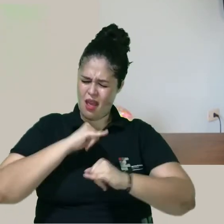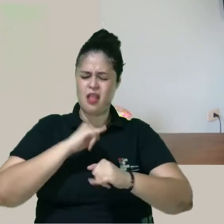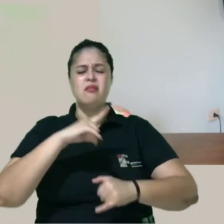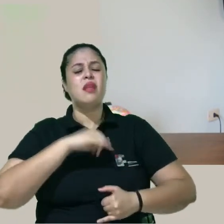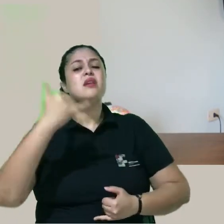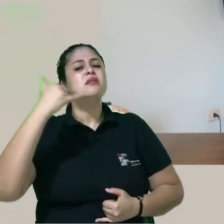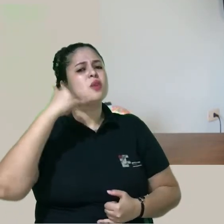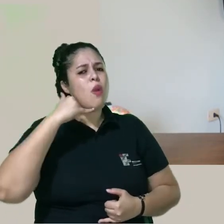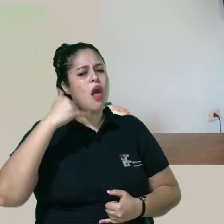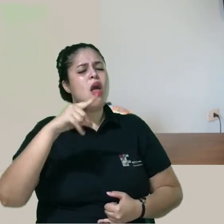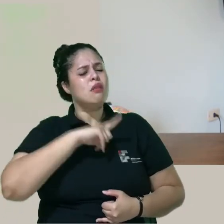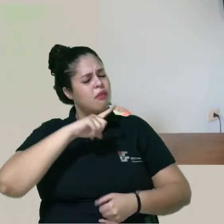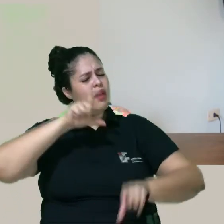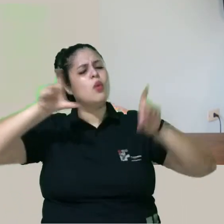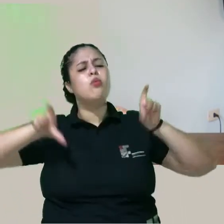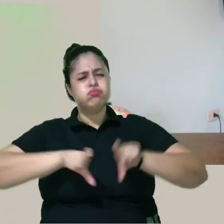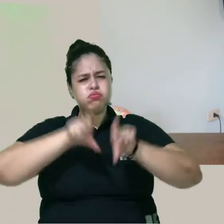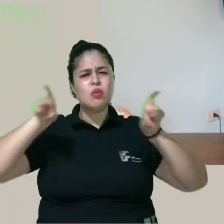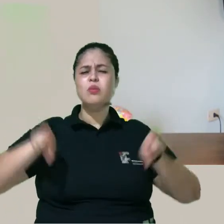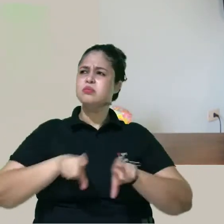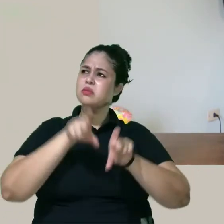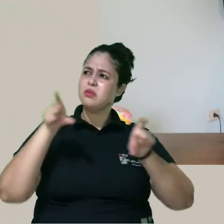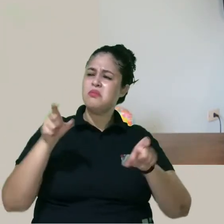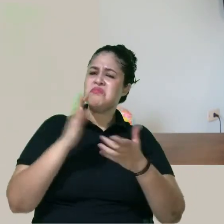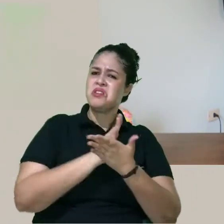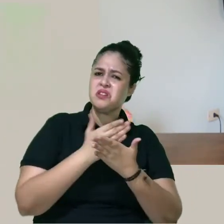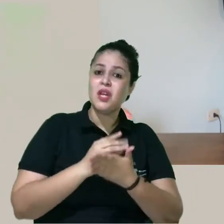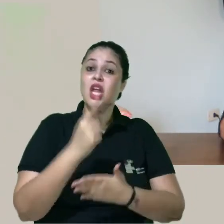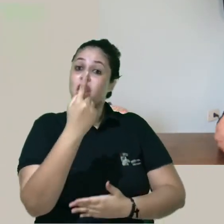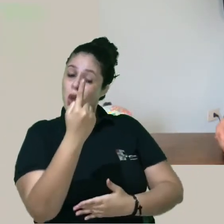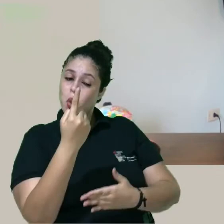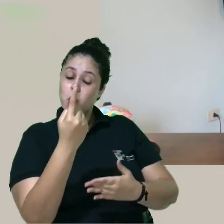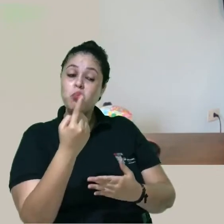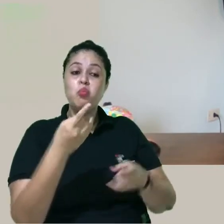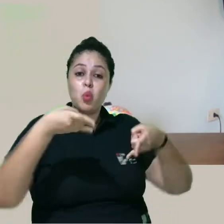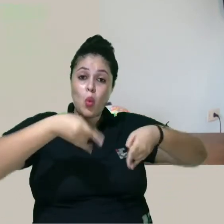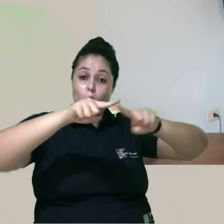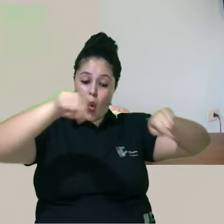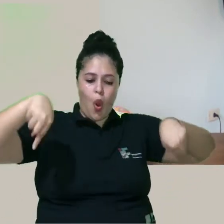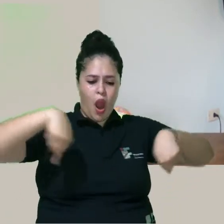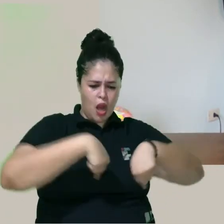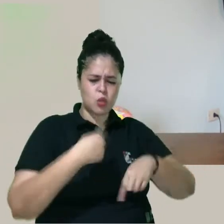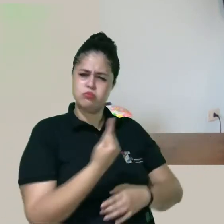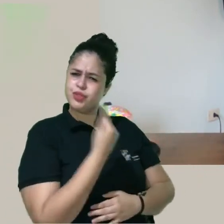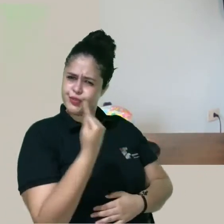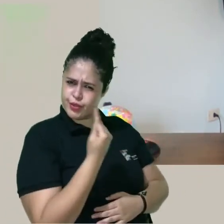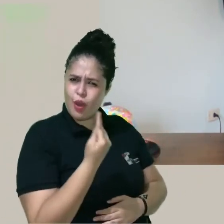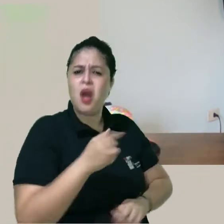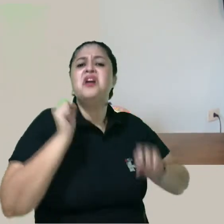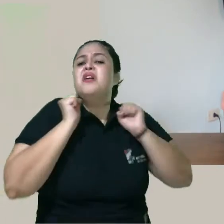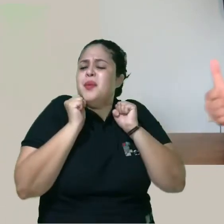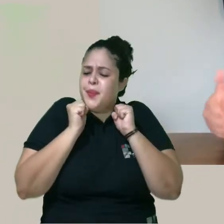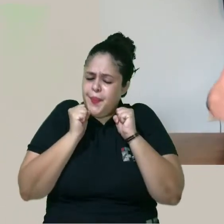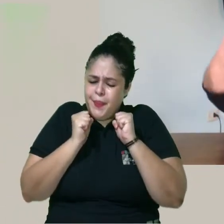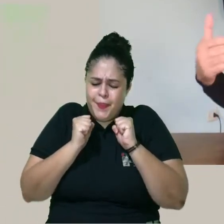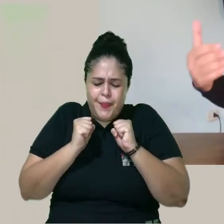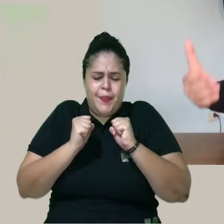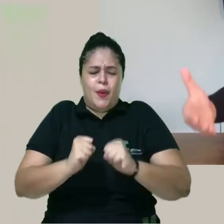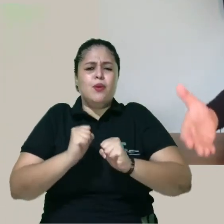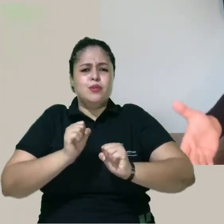possuem celulares, computadores, às vezes tem um quarto individual onde a pessoa